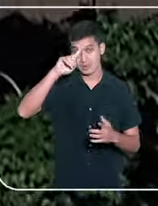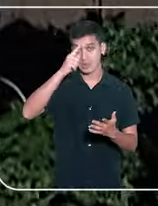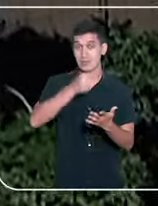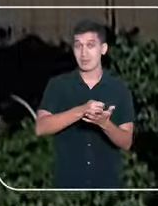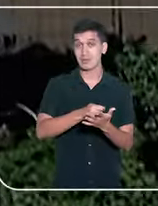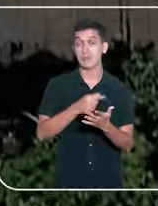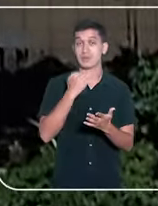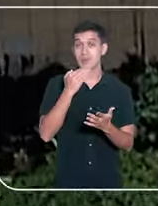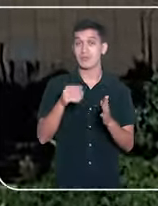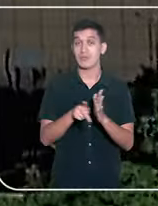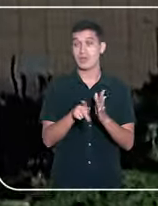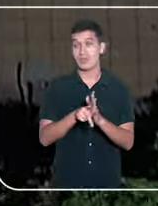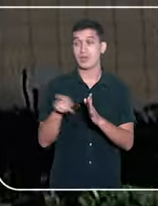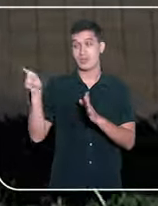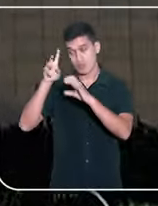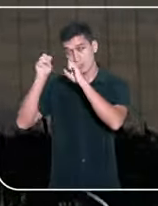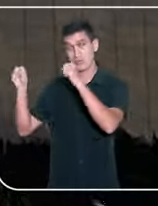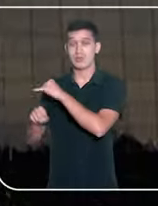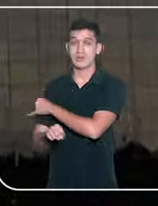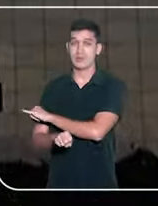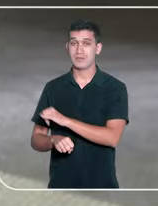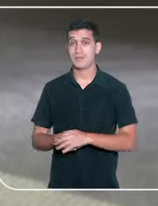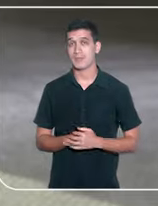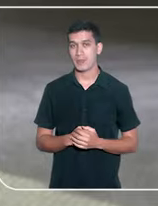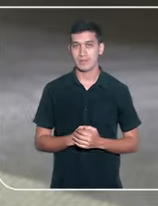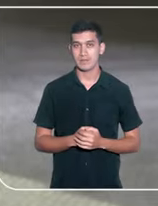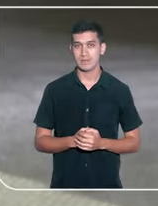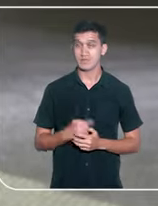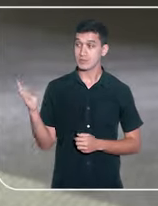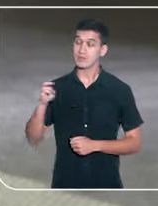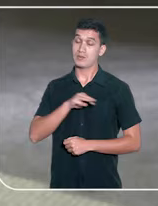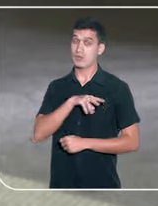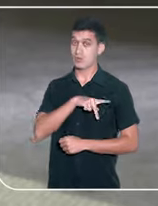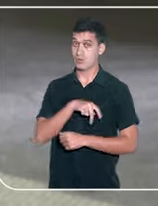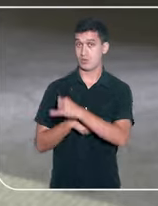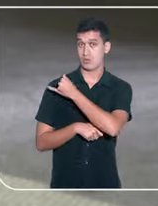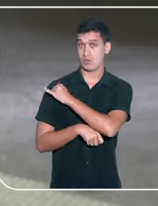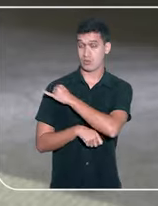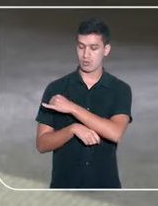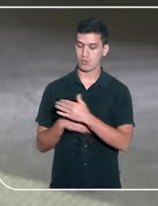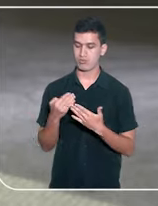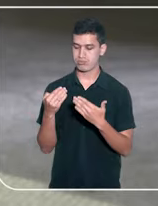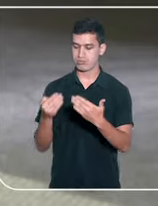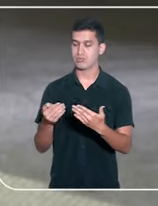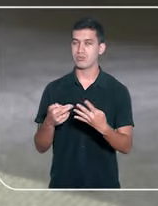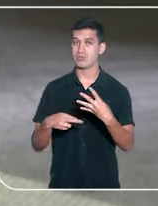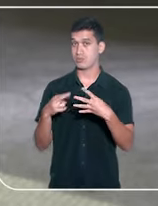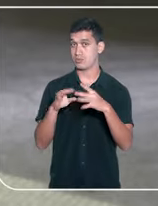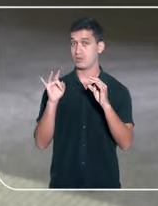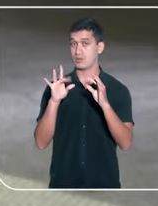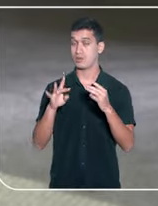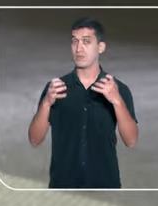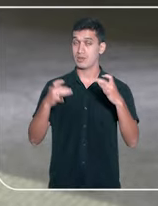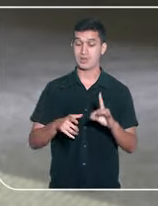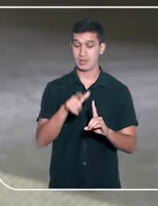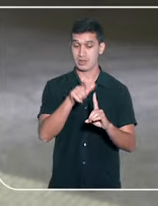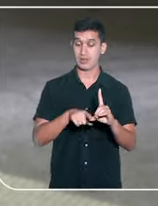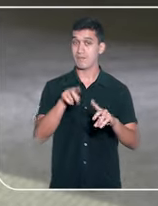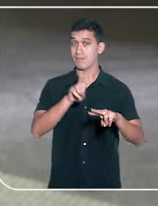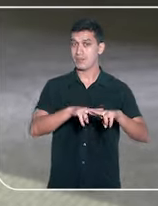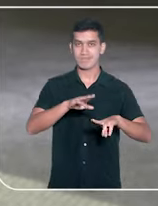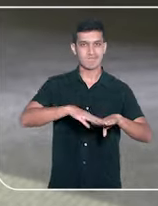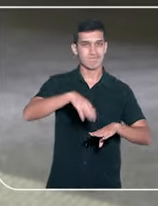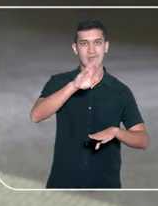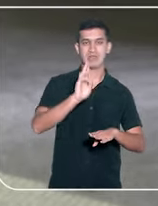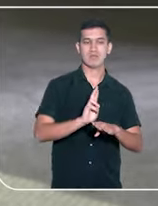posteriormente pelo Tribunal de Justiça do Rio de Janeiro o ministério Público do Rio interpôs recurso especial destacando que o preso era um dos